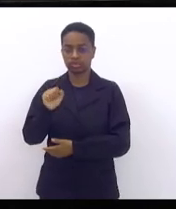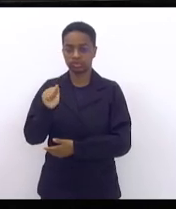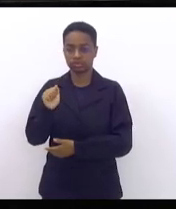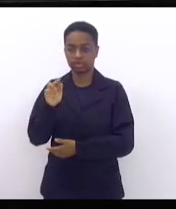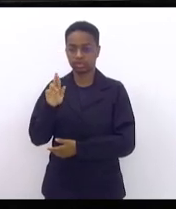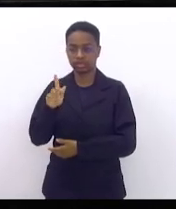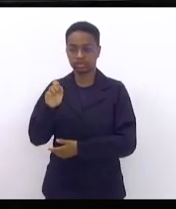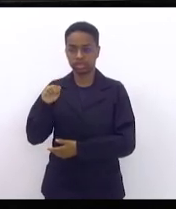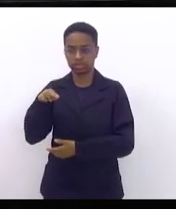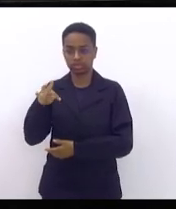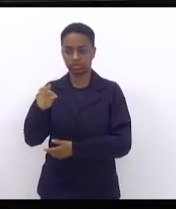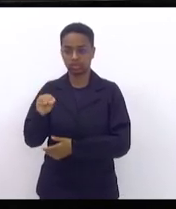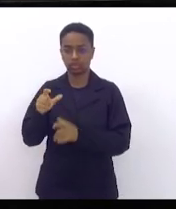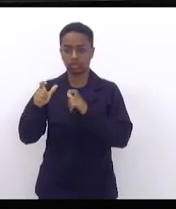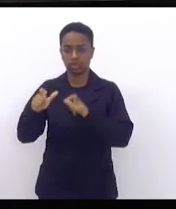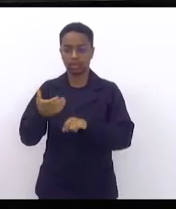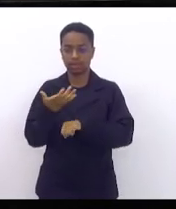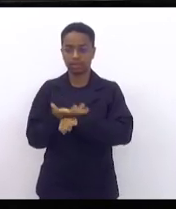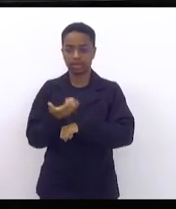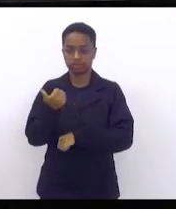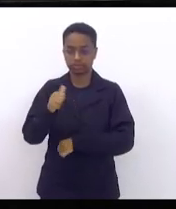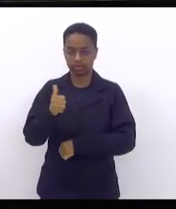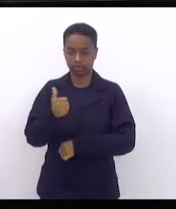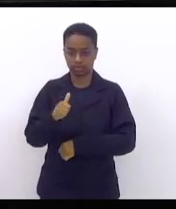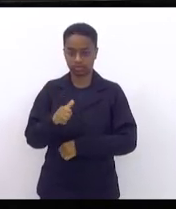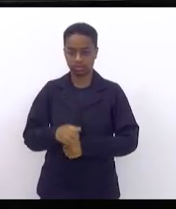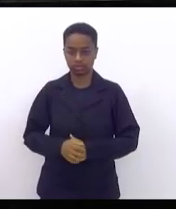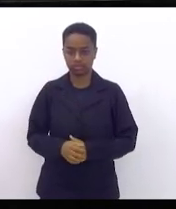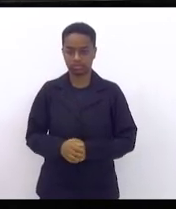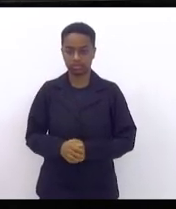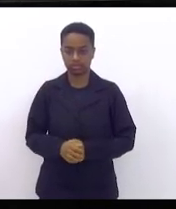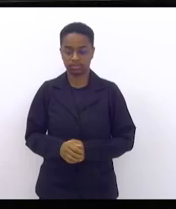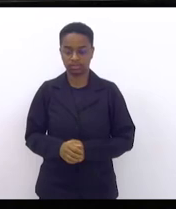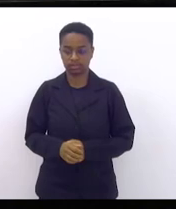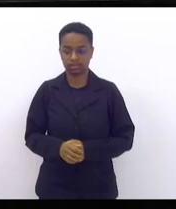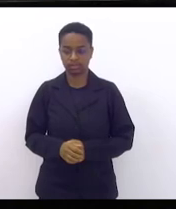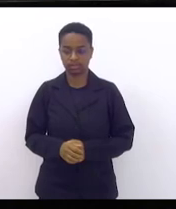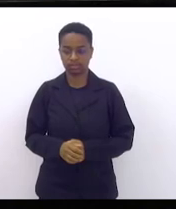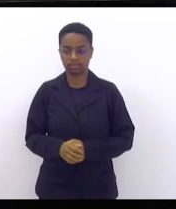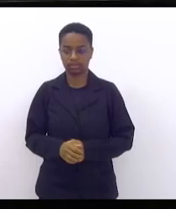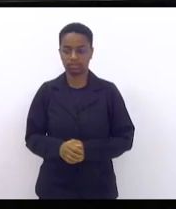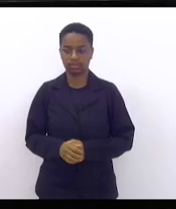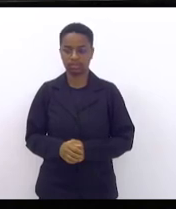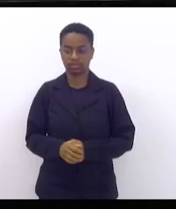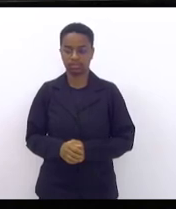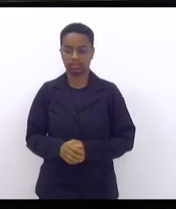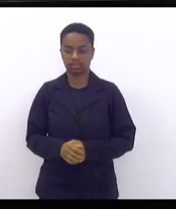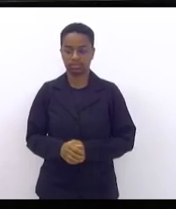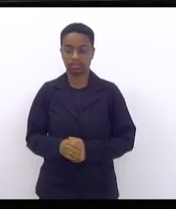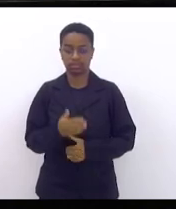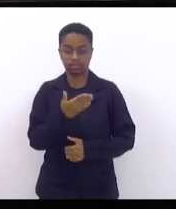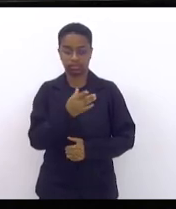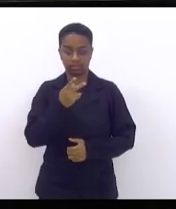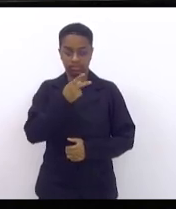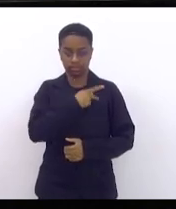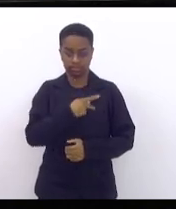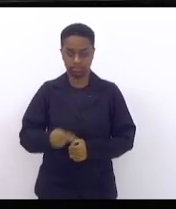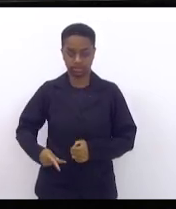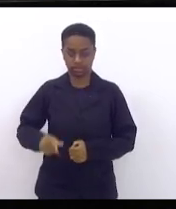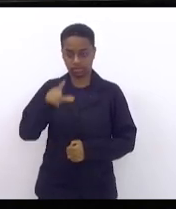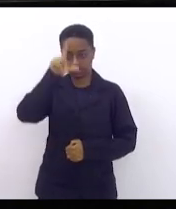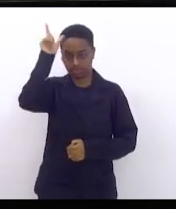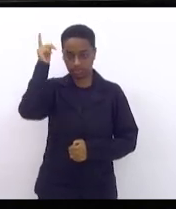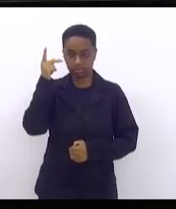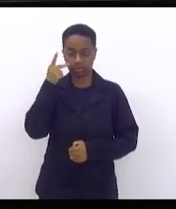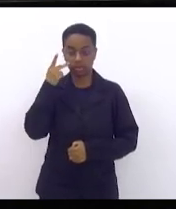na praça 11 estava surpreendente Luiz Paulo Correia da Rocha